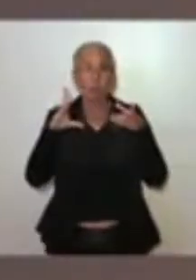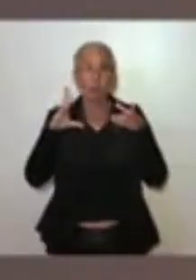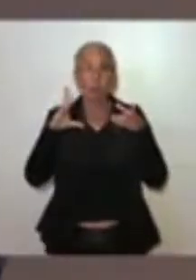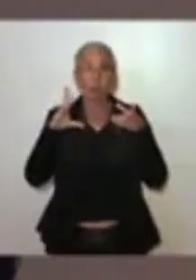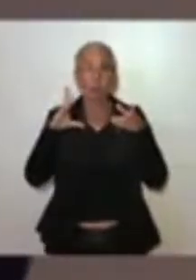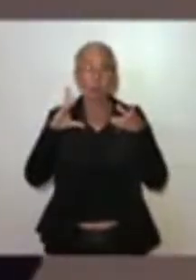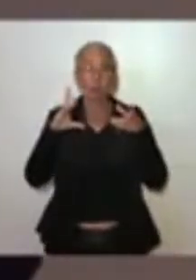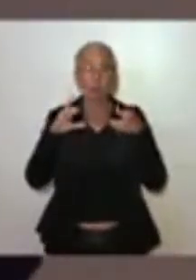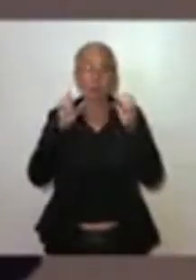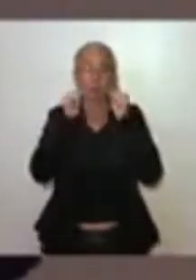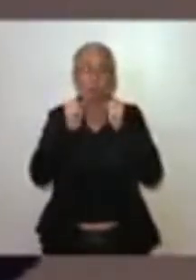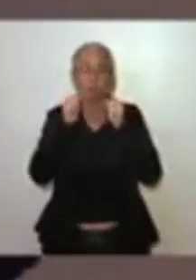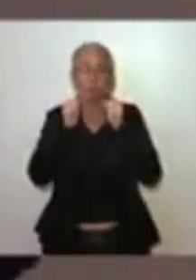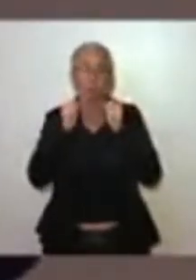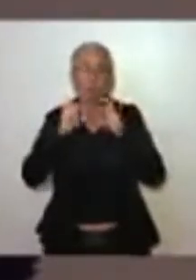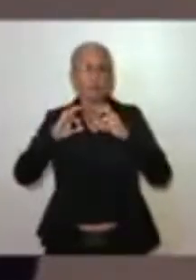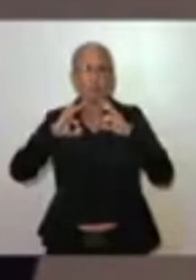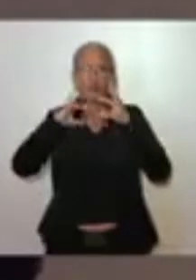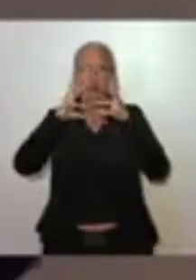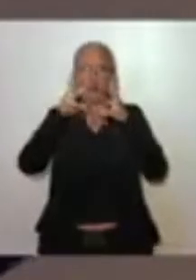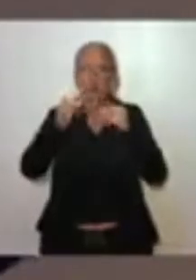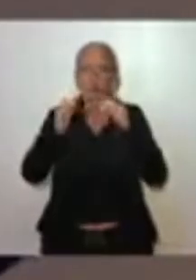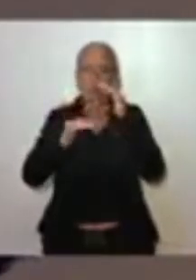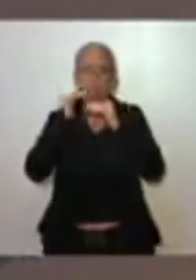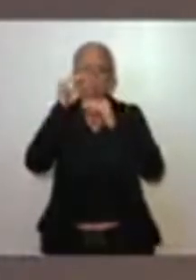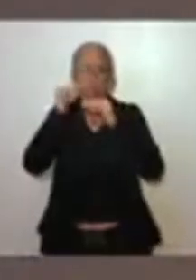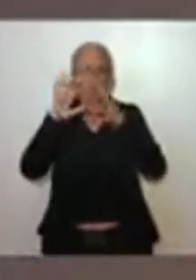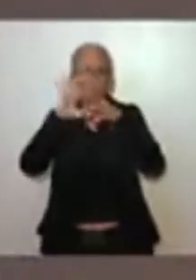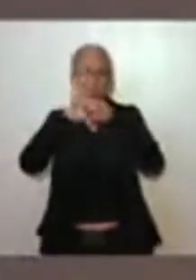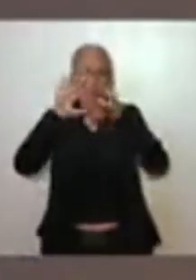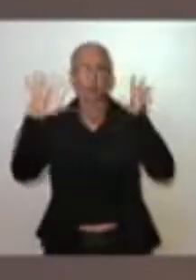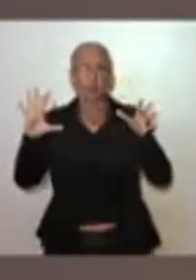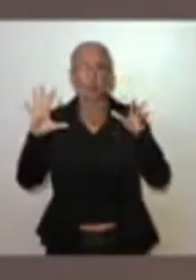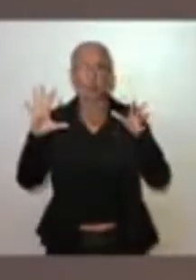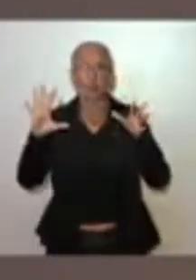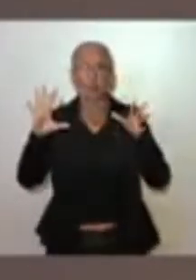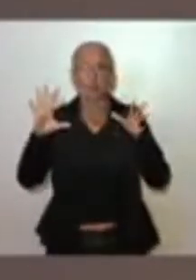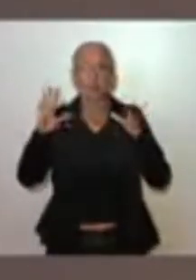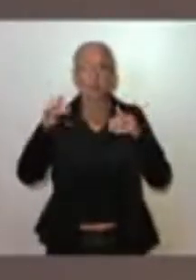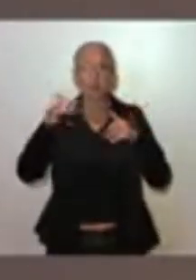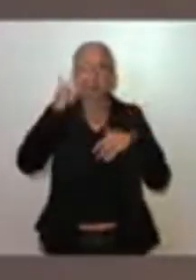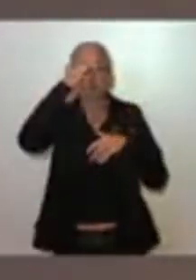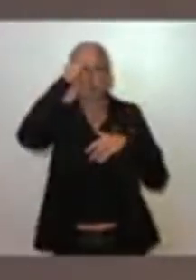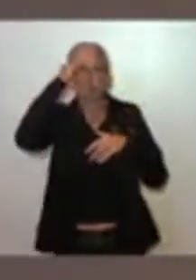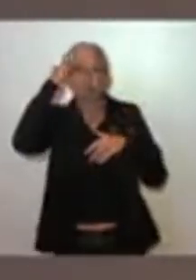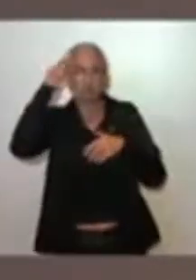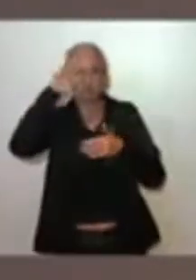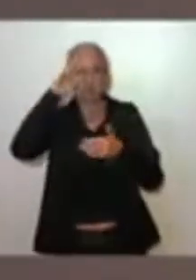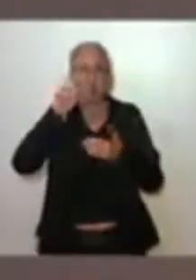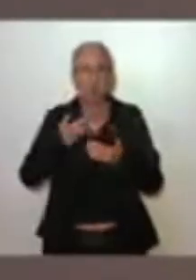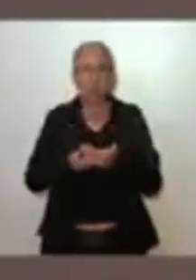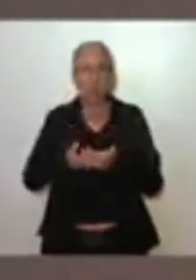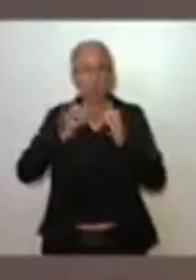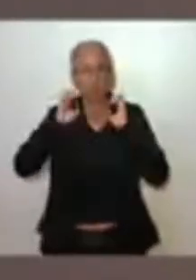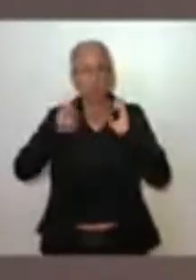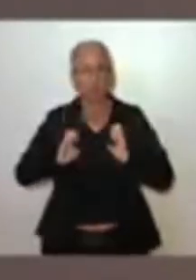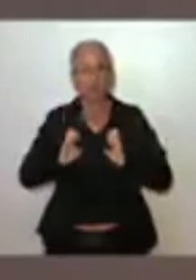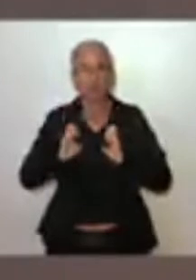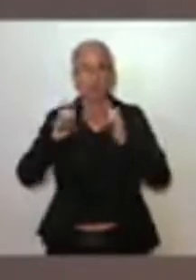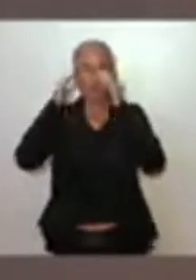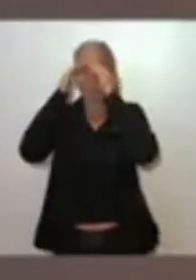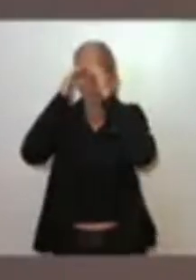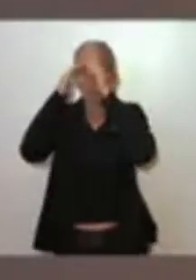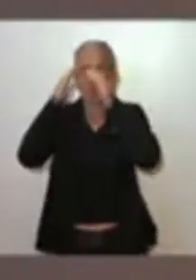para liberar as tem espaço para progressistas tem espaço para conservadores só não tem